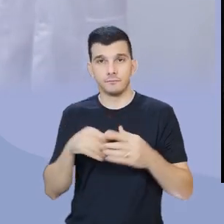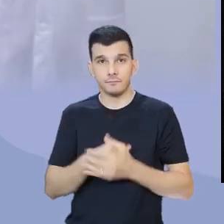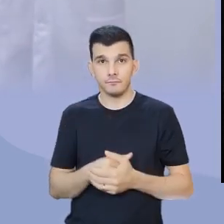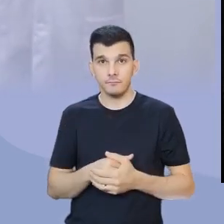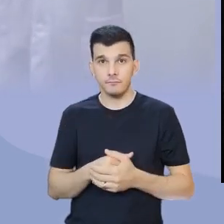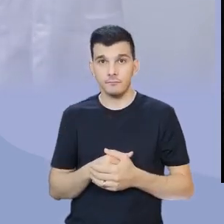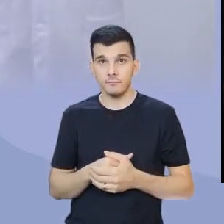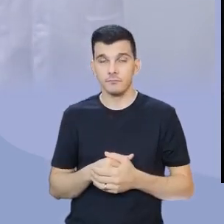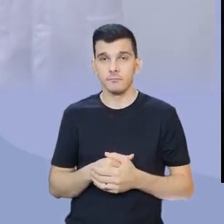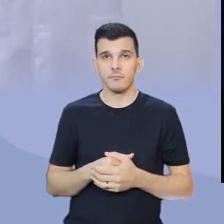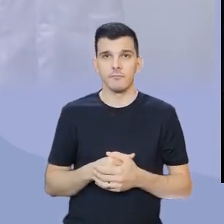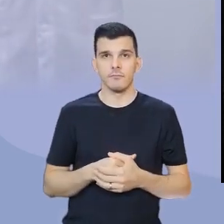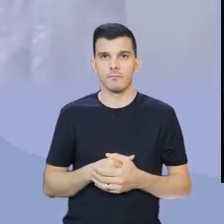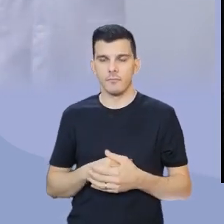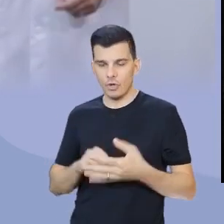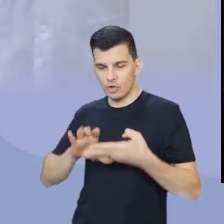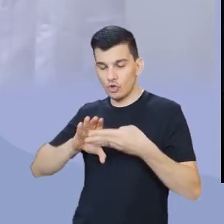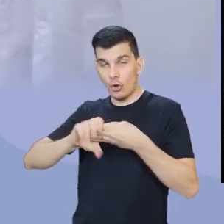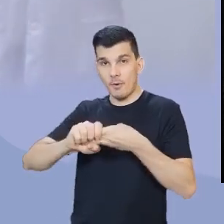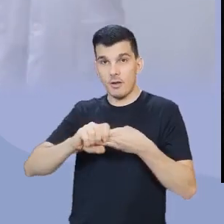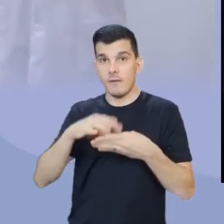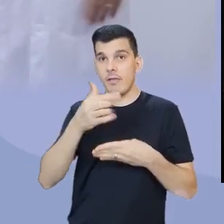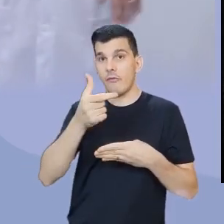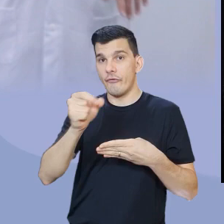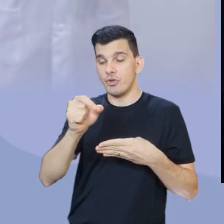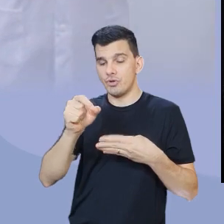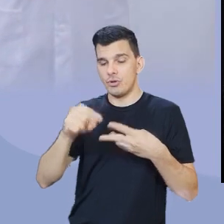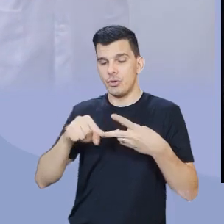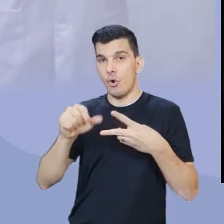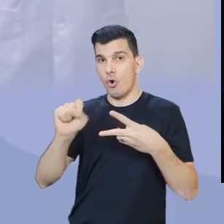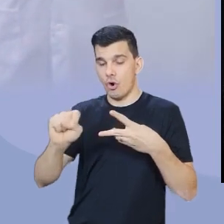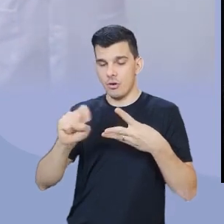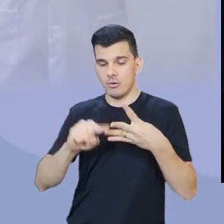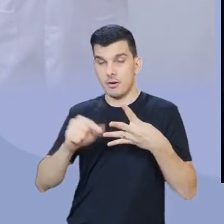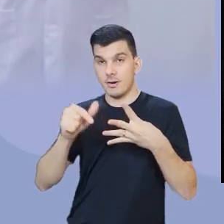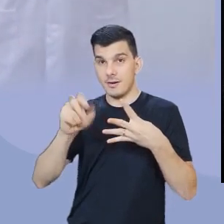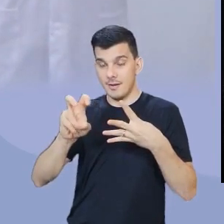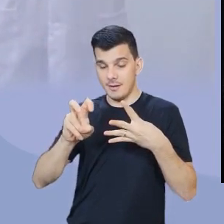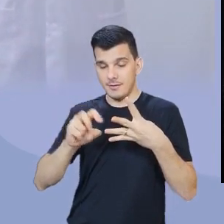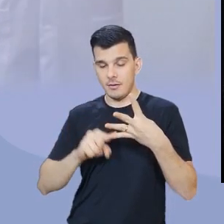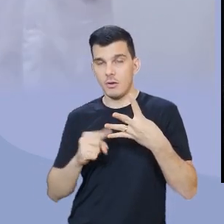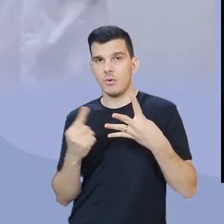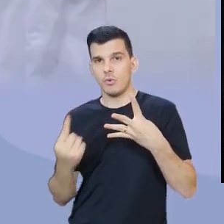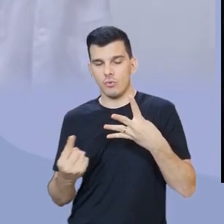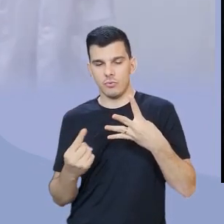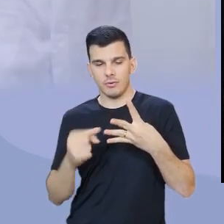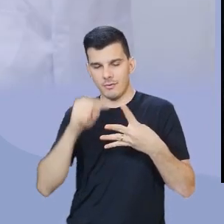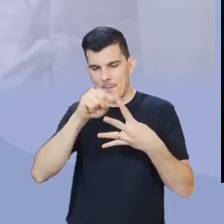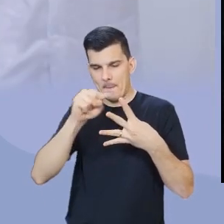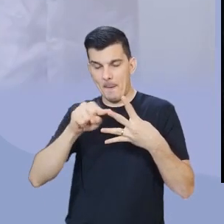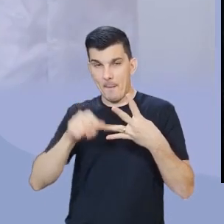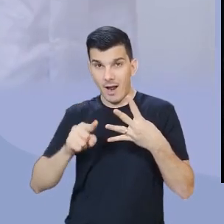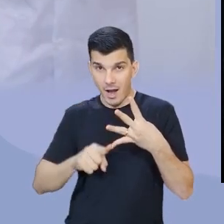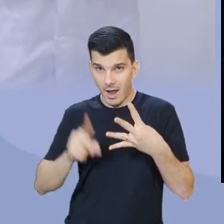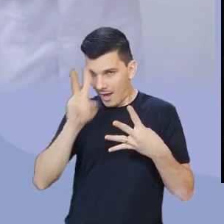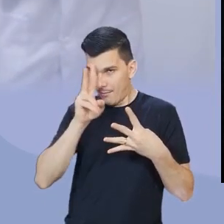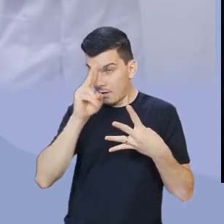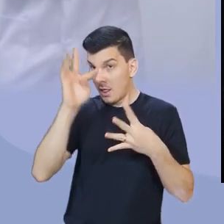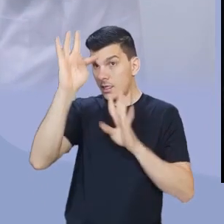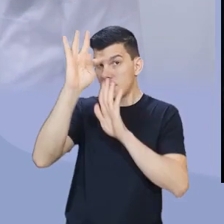20 mais 8 mais 15 mais 1. Deixa eu voltar à questão só para a gente ver o que, que é cada partezinha